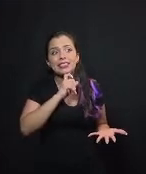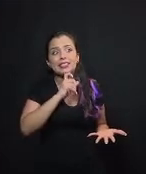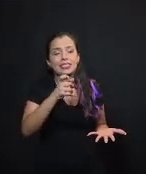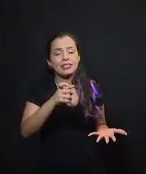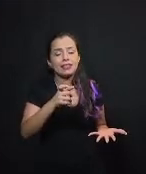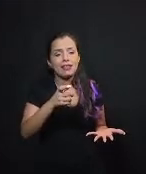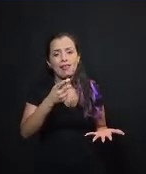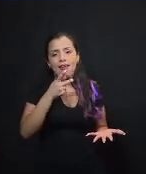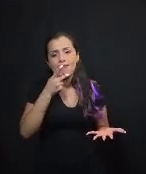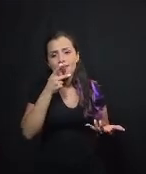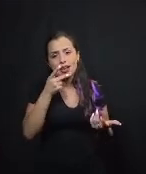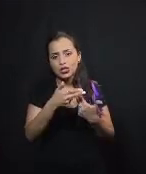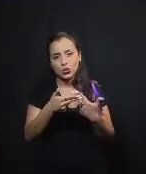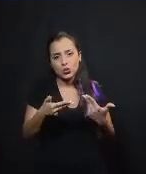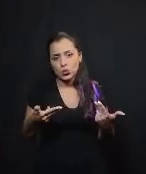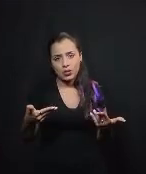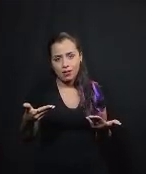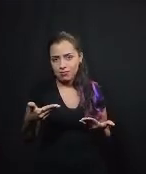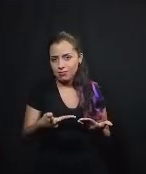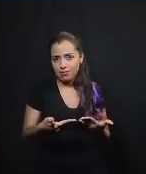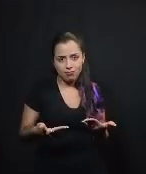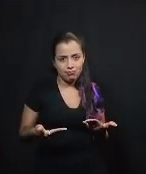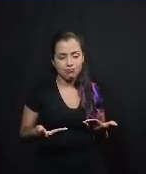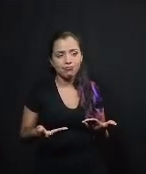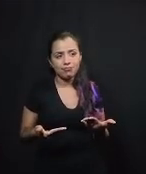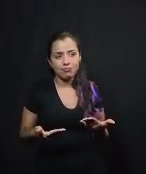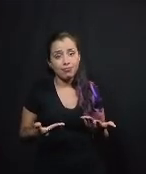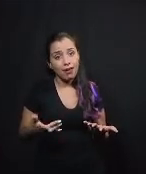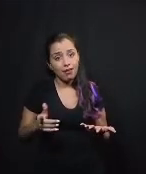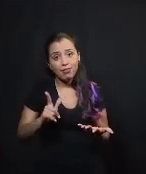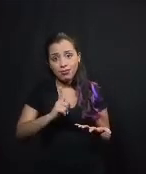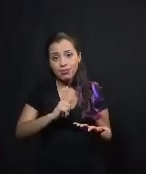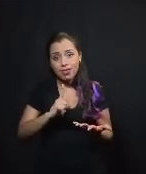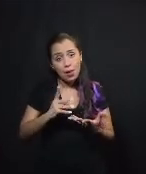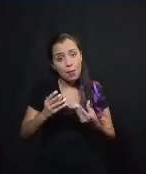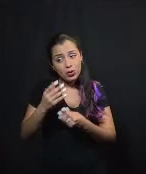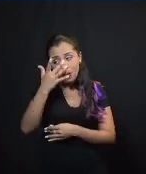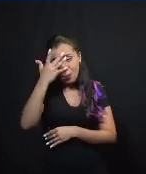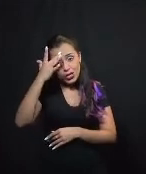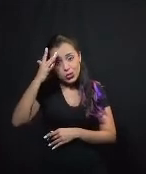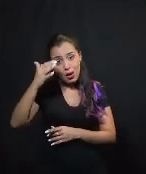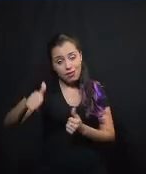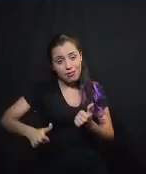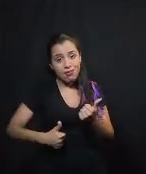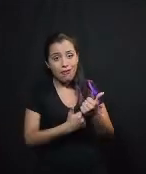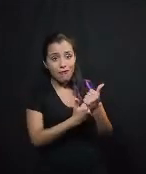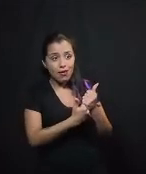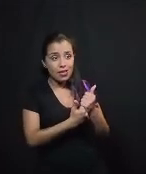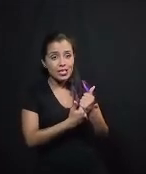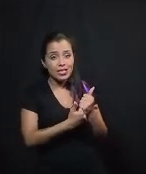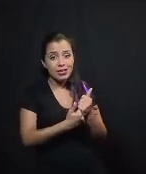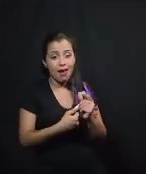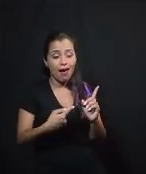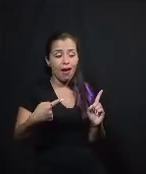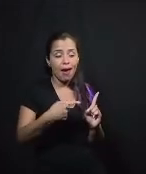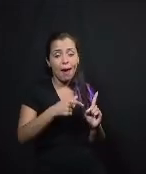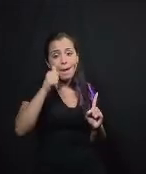criança nessas condições? Pois muita gente que quer, viu? Tem muita gente que quer. E ela ainda é chamada de assassina.